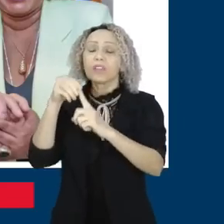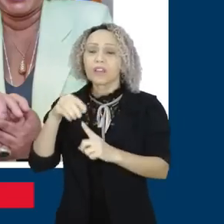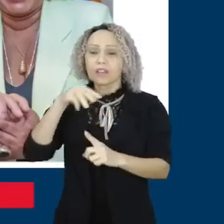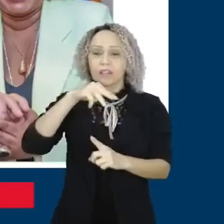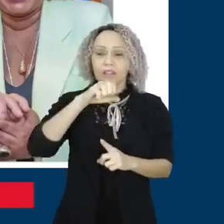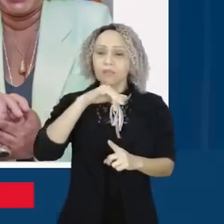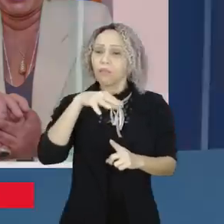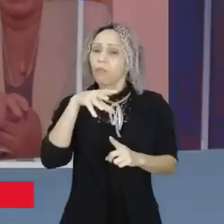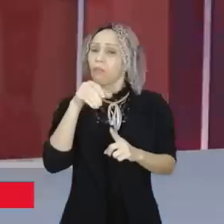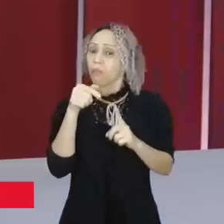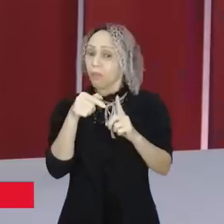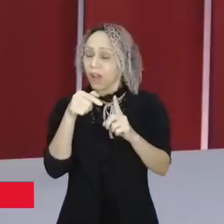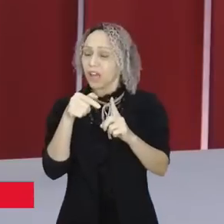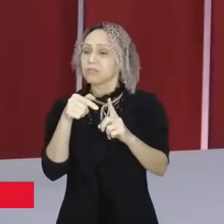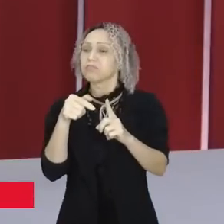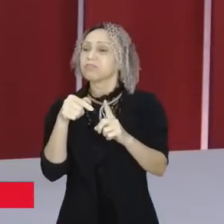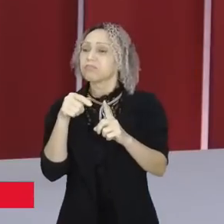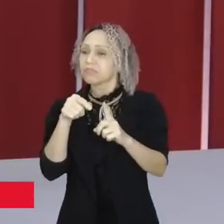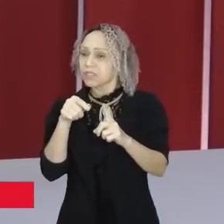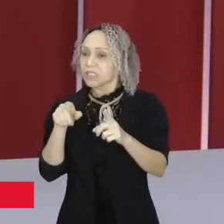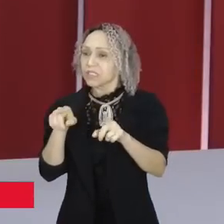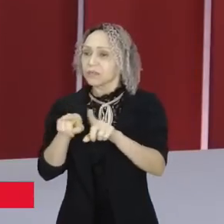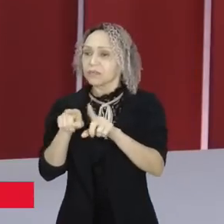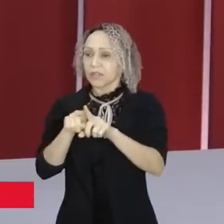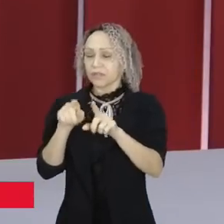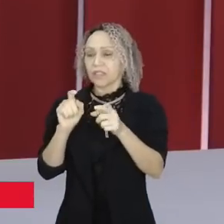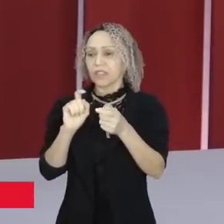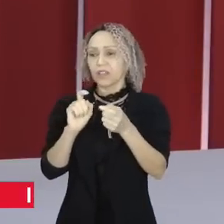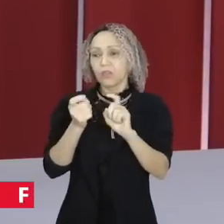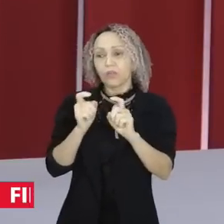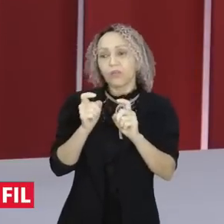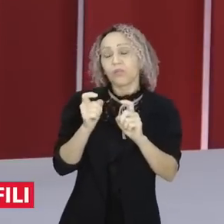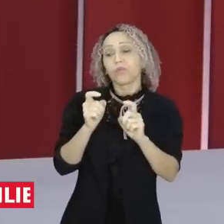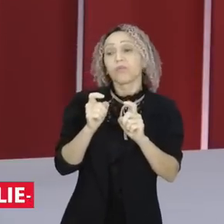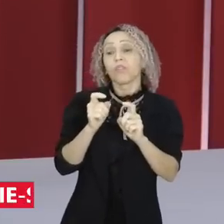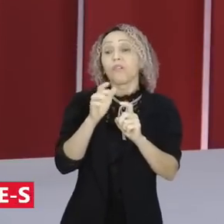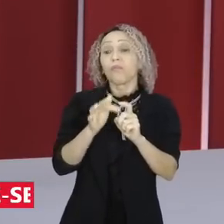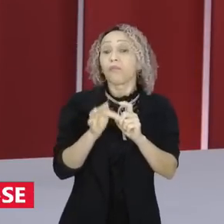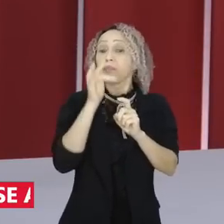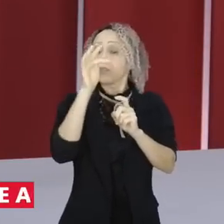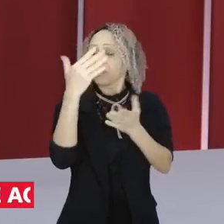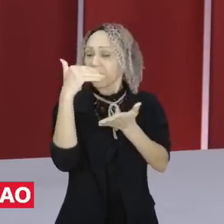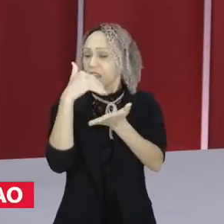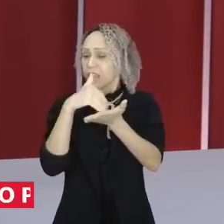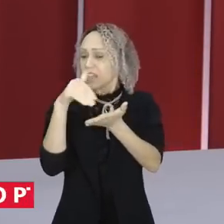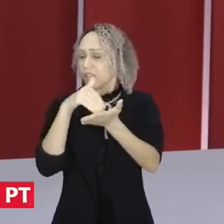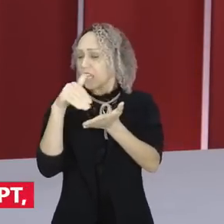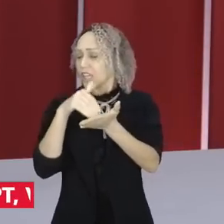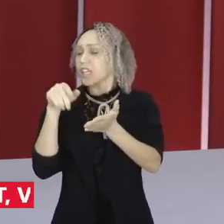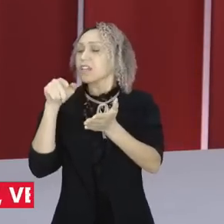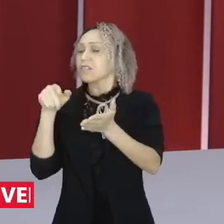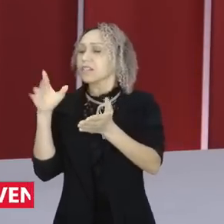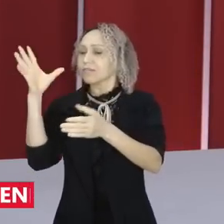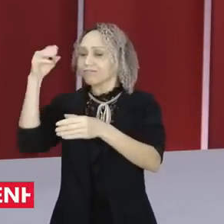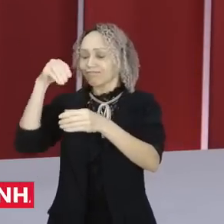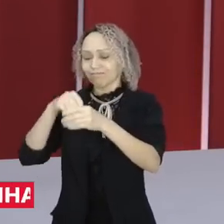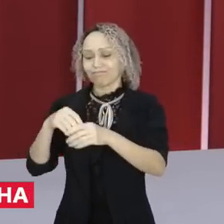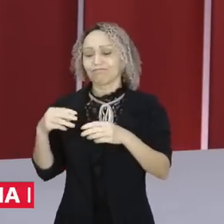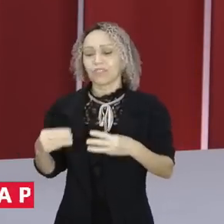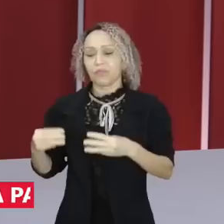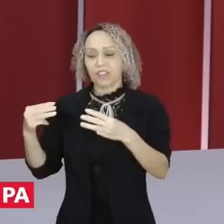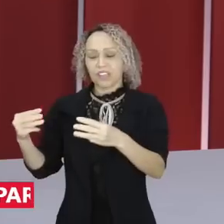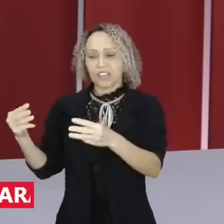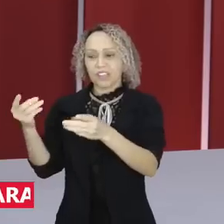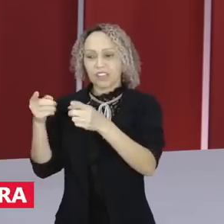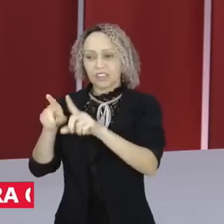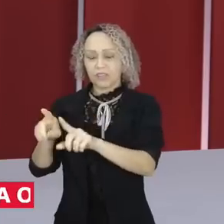coordenador executivo, também do GT de Cultura do Gabinete de Transição, como futuro secretário executivo do Ministério.